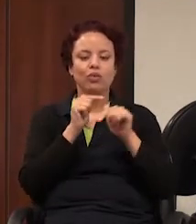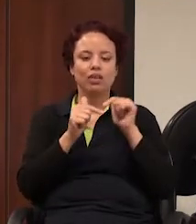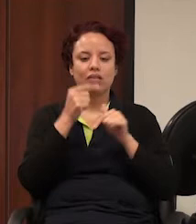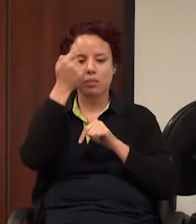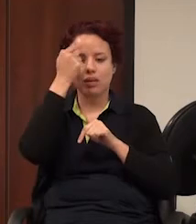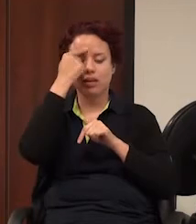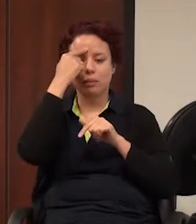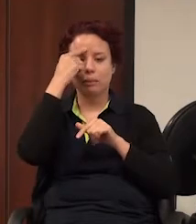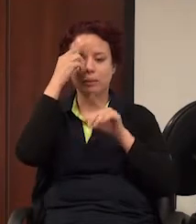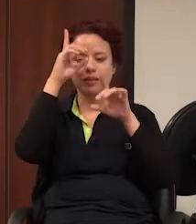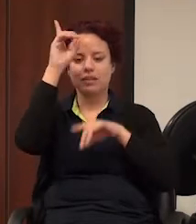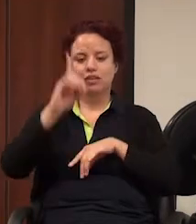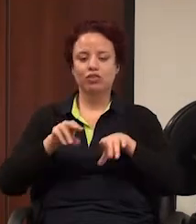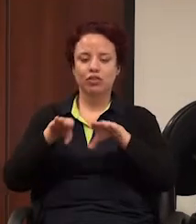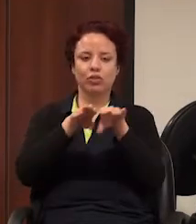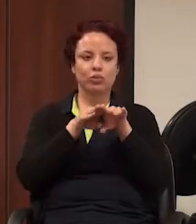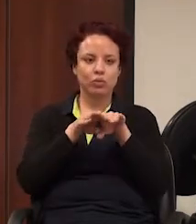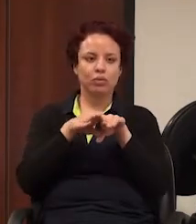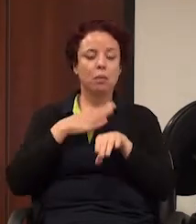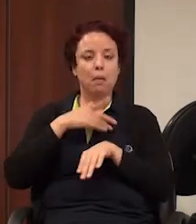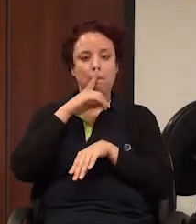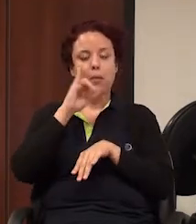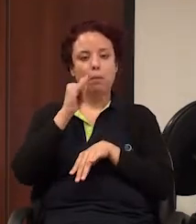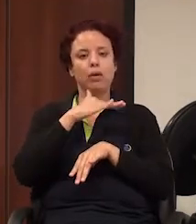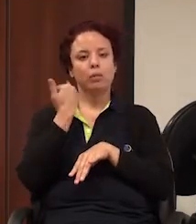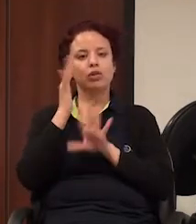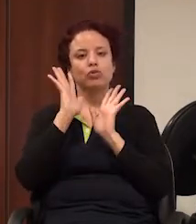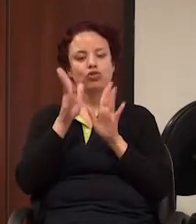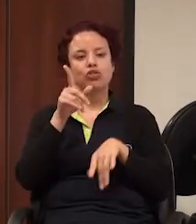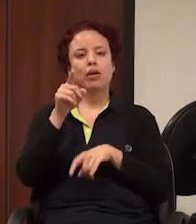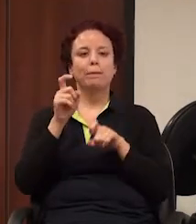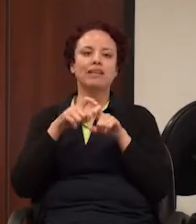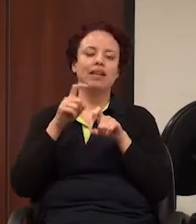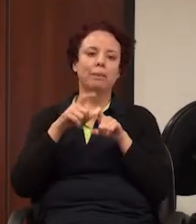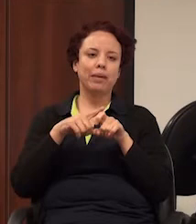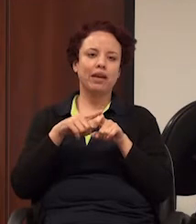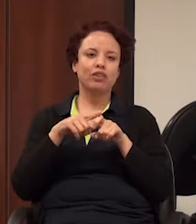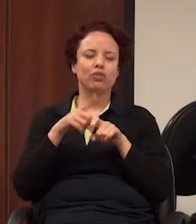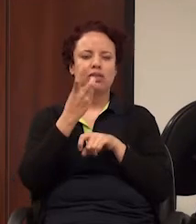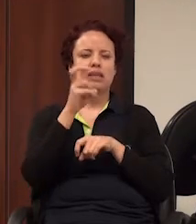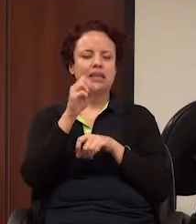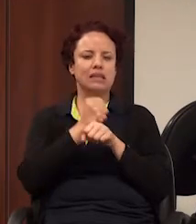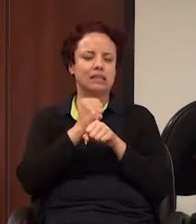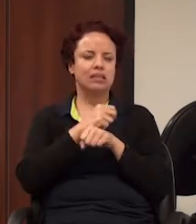Eu sou filho de um médico falecido já, né, coisa de mais ou menos uns 15